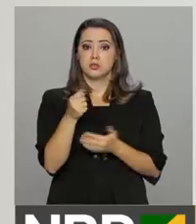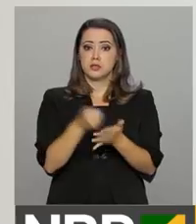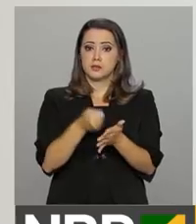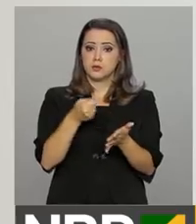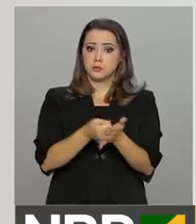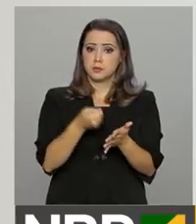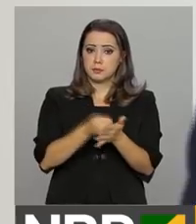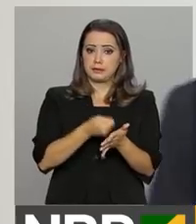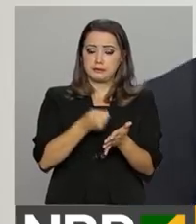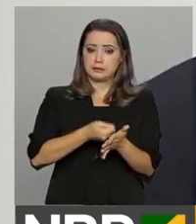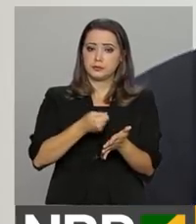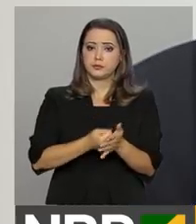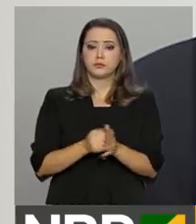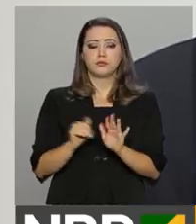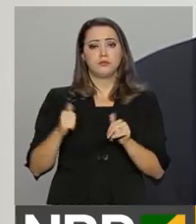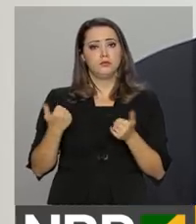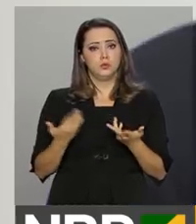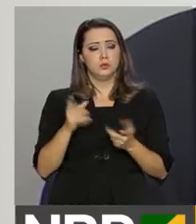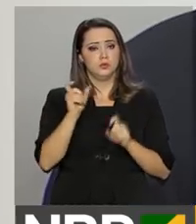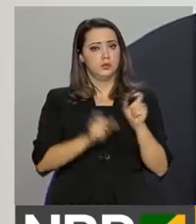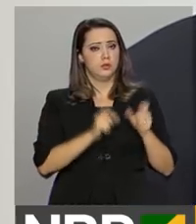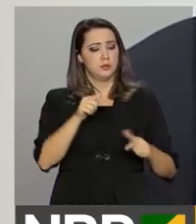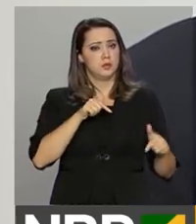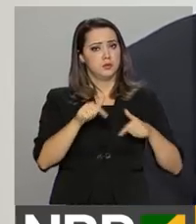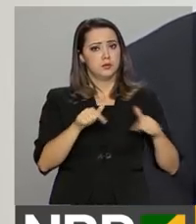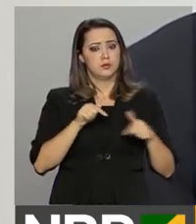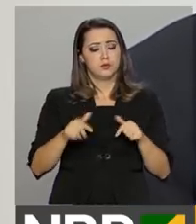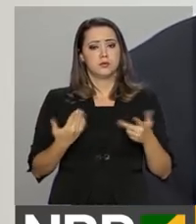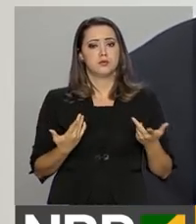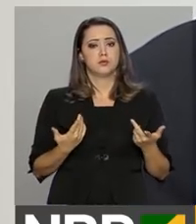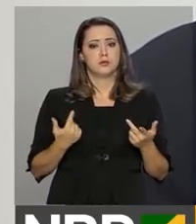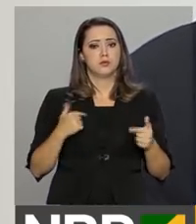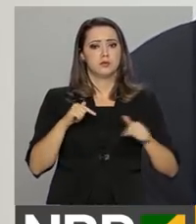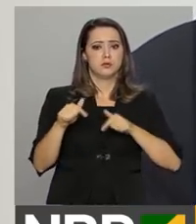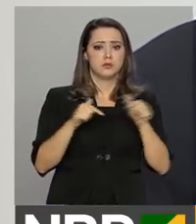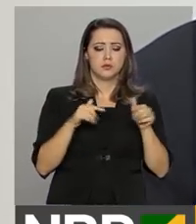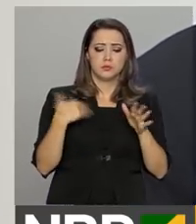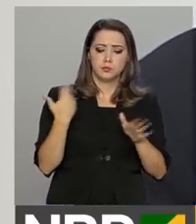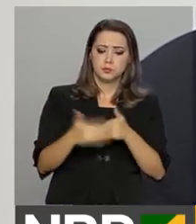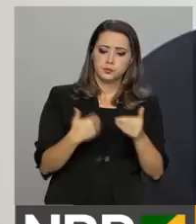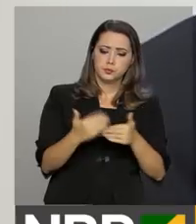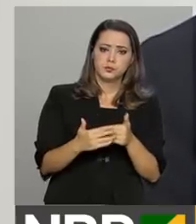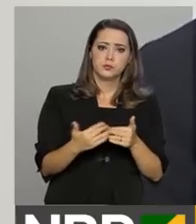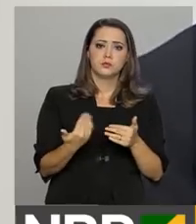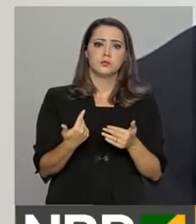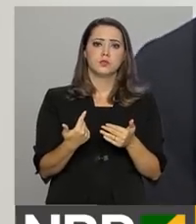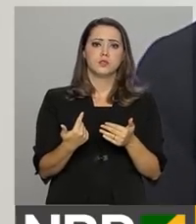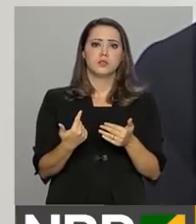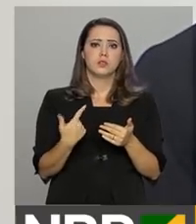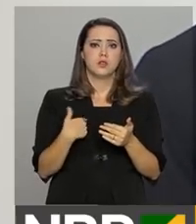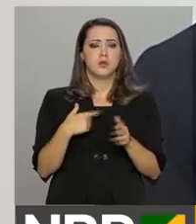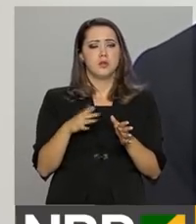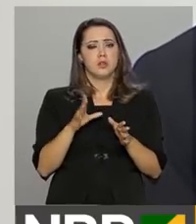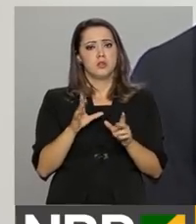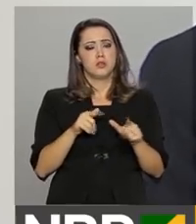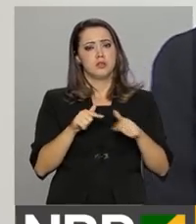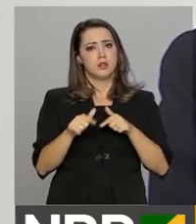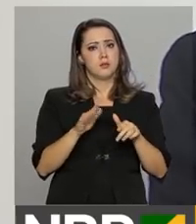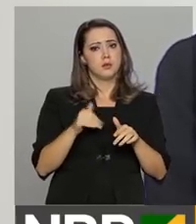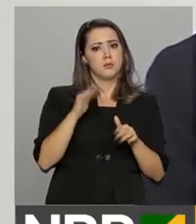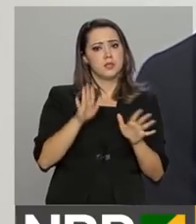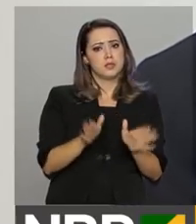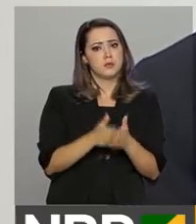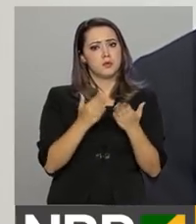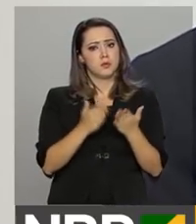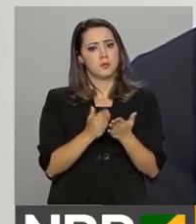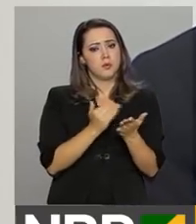portanto aqueles que trabalham são mais é não são privilegiados é começa a trabalhar